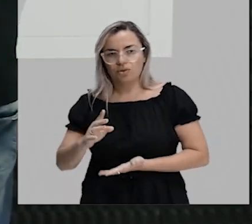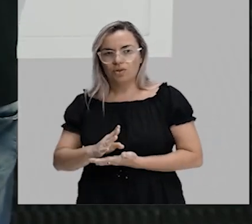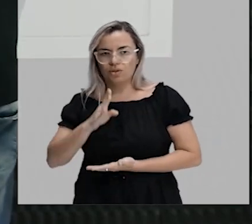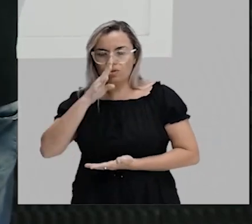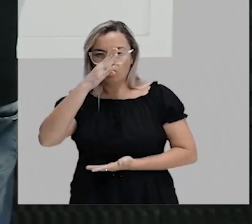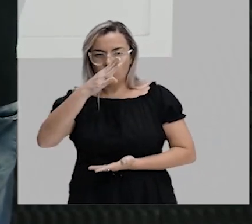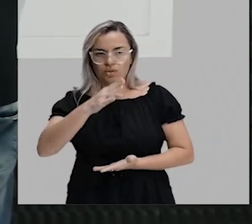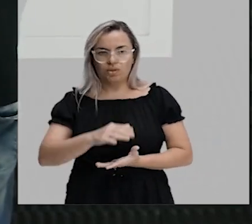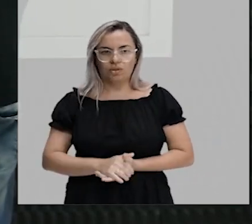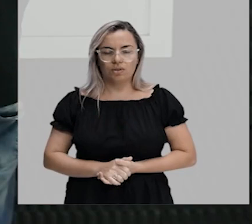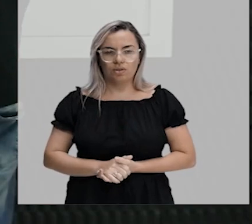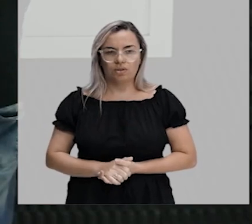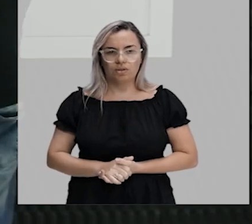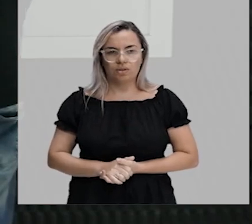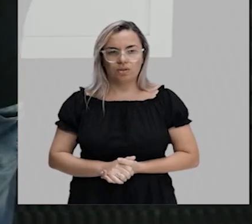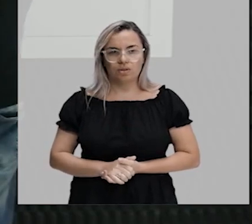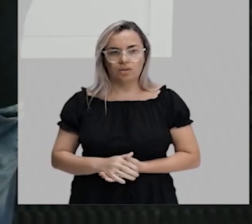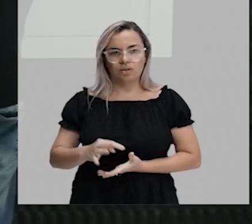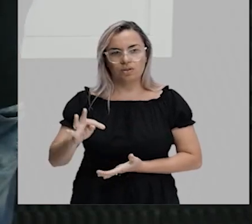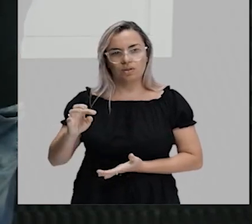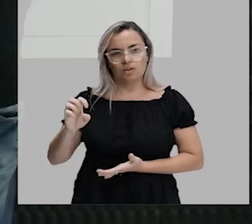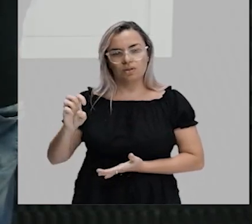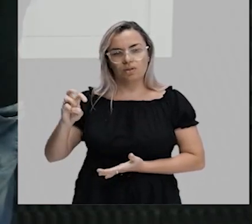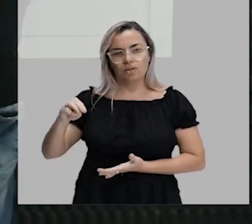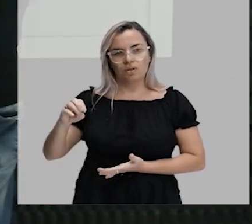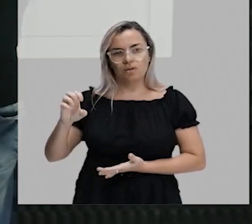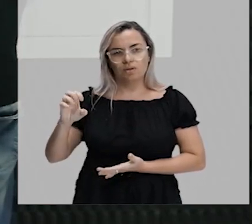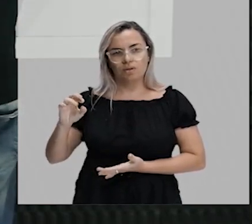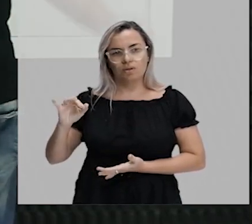coragem é chamado de temeridade.